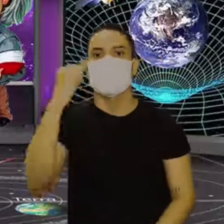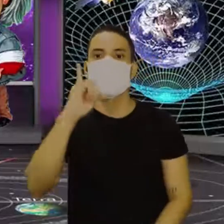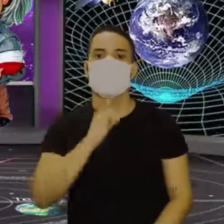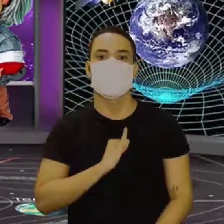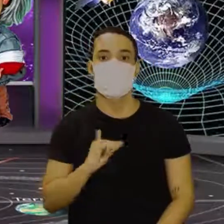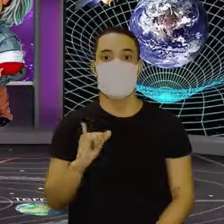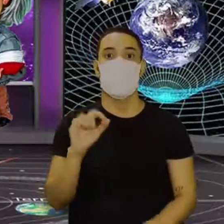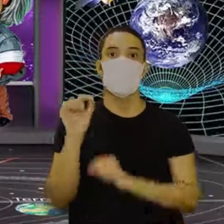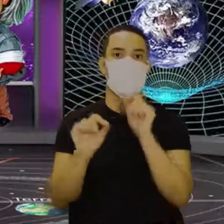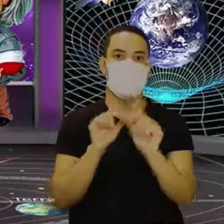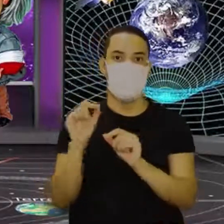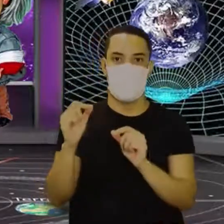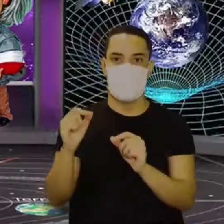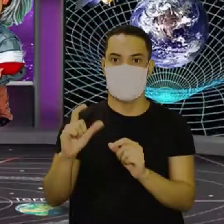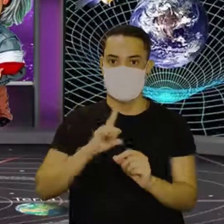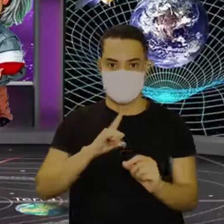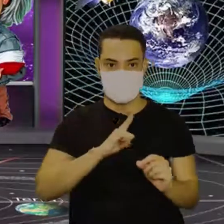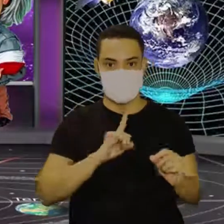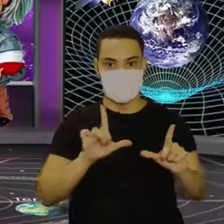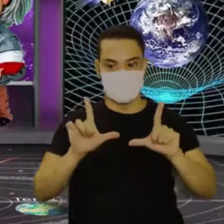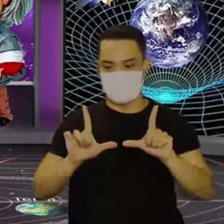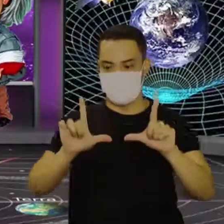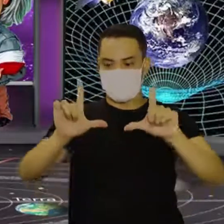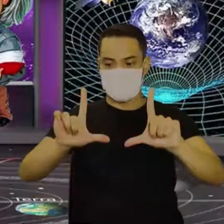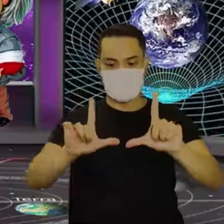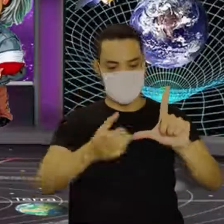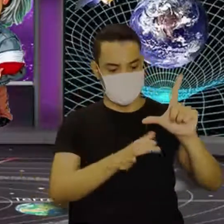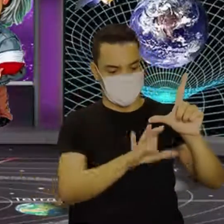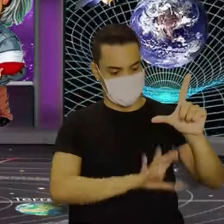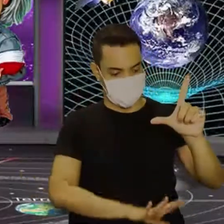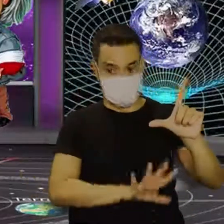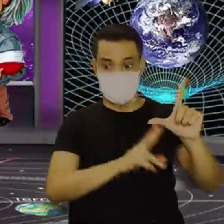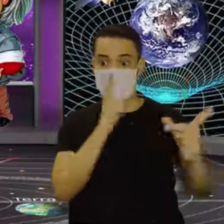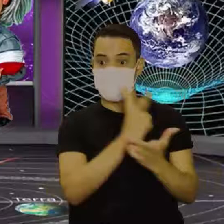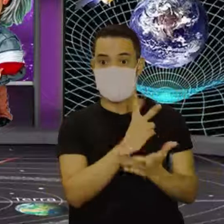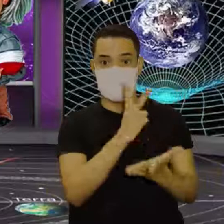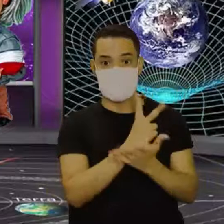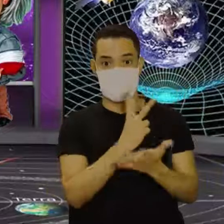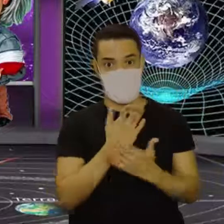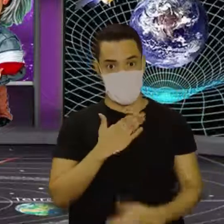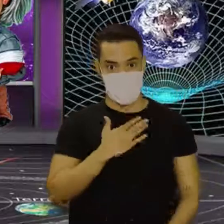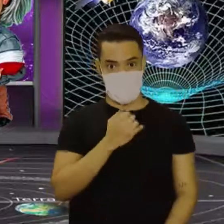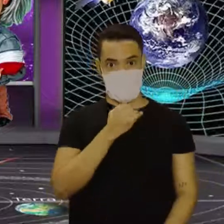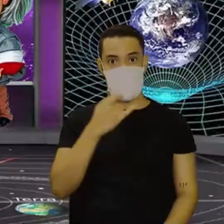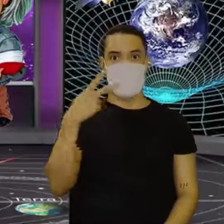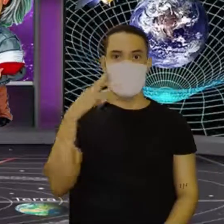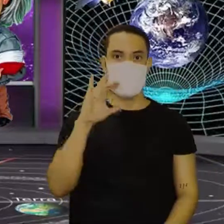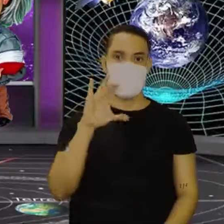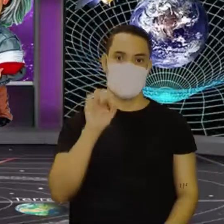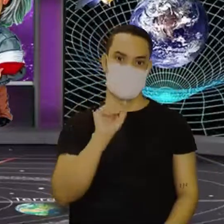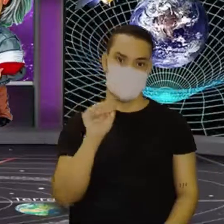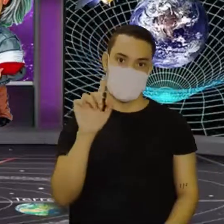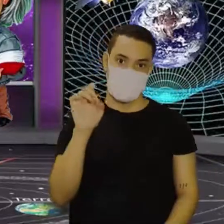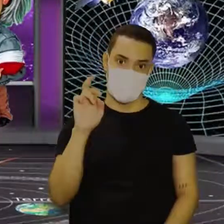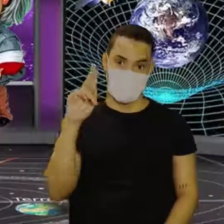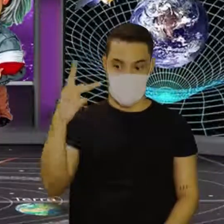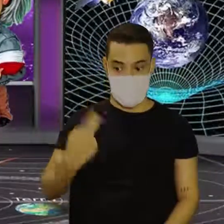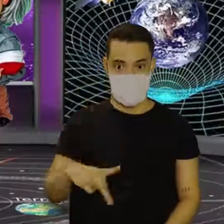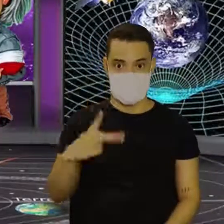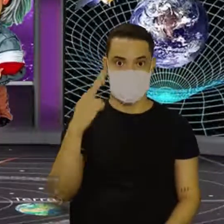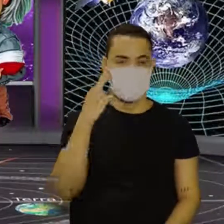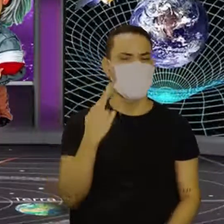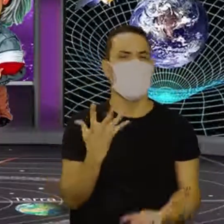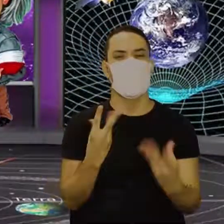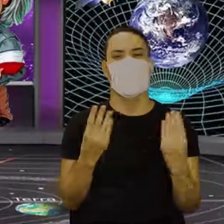duas coisas, o processador e a placa de vídeo. E principalmente o processador, no meu caso, né, aqui é muito quente,